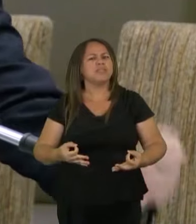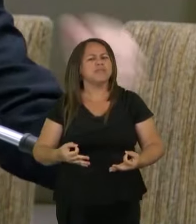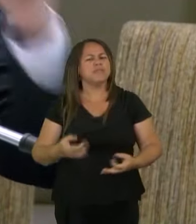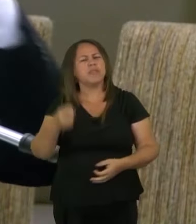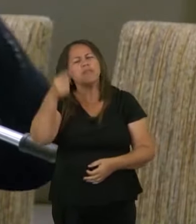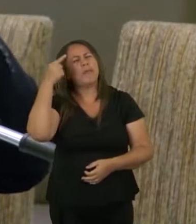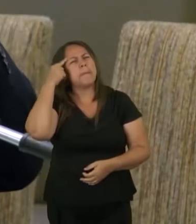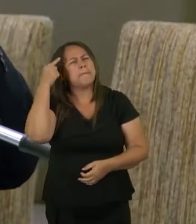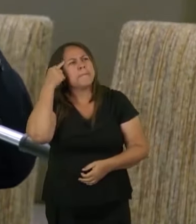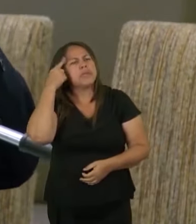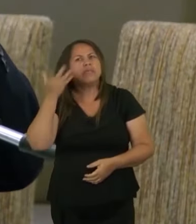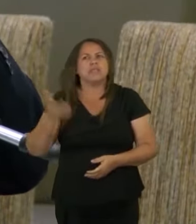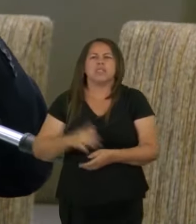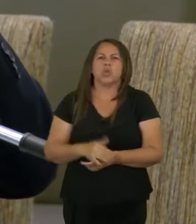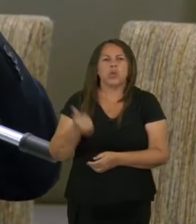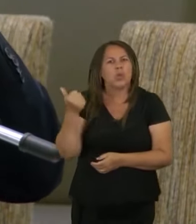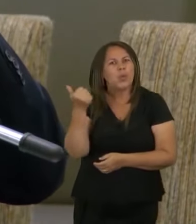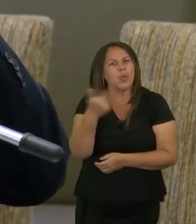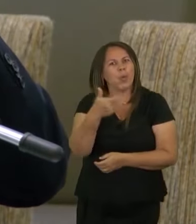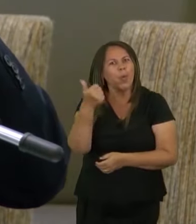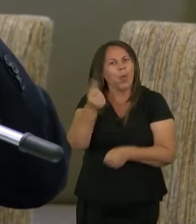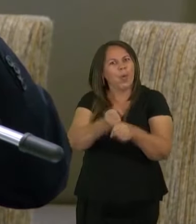Pense comigo, 12 anos